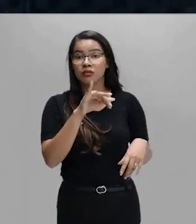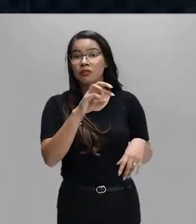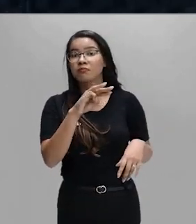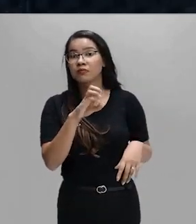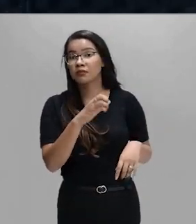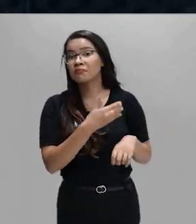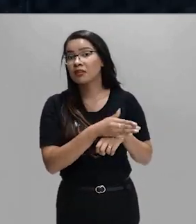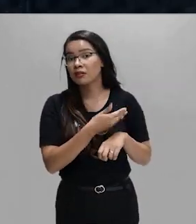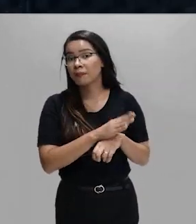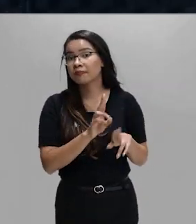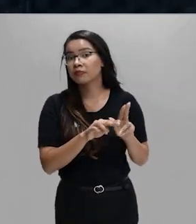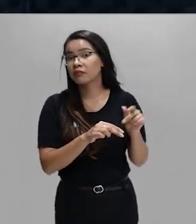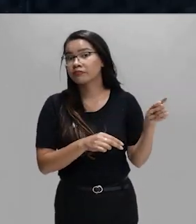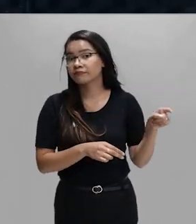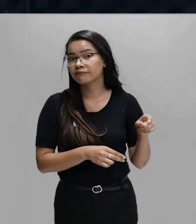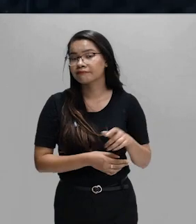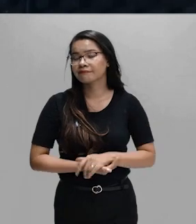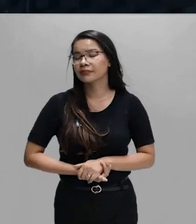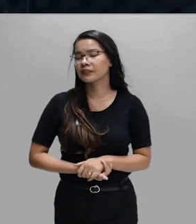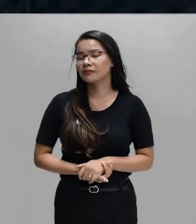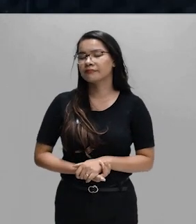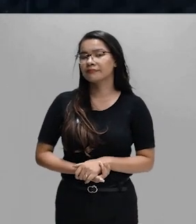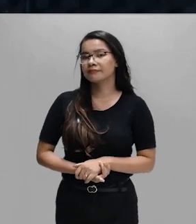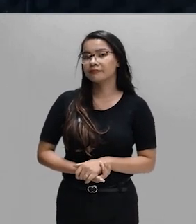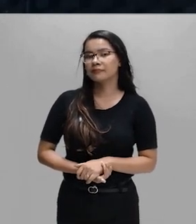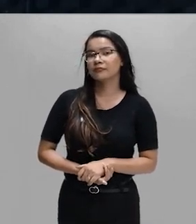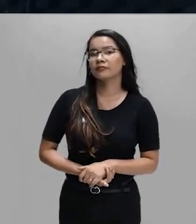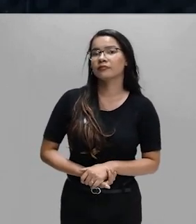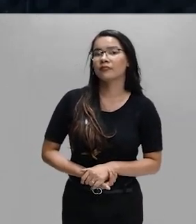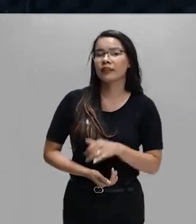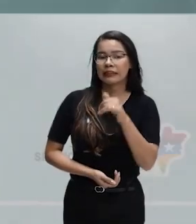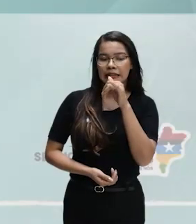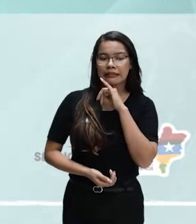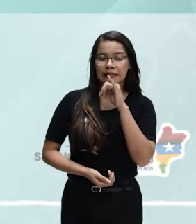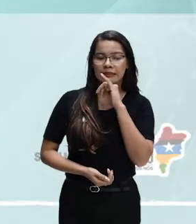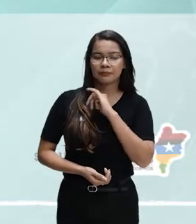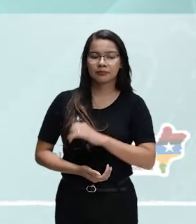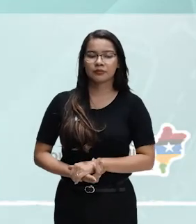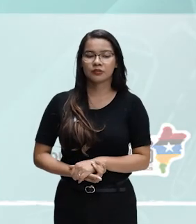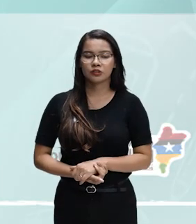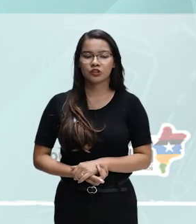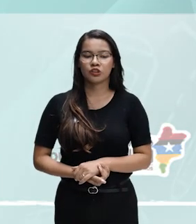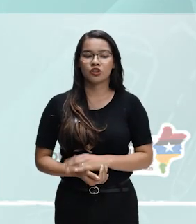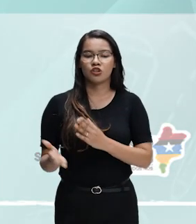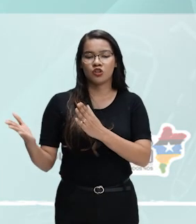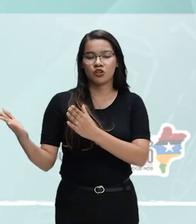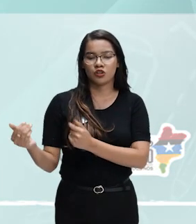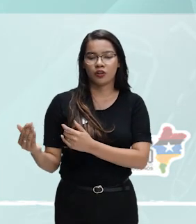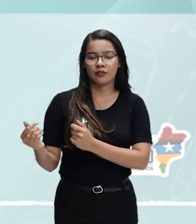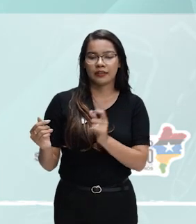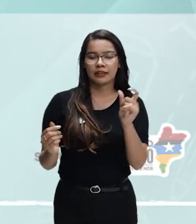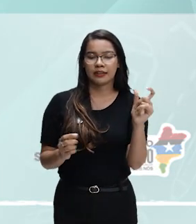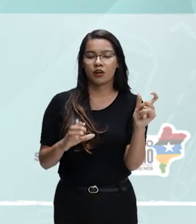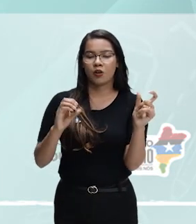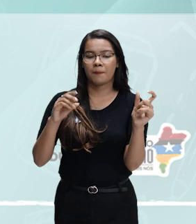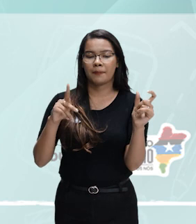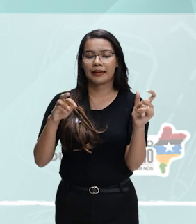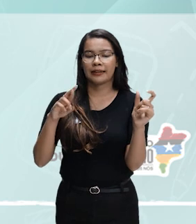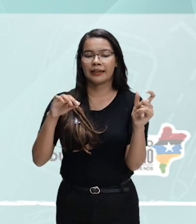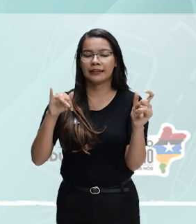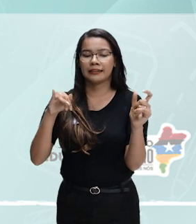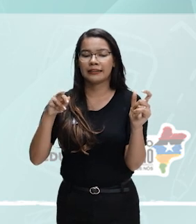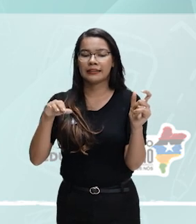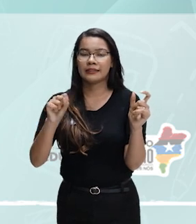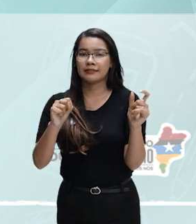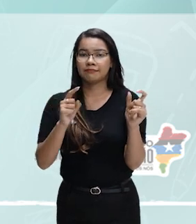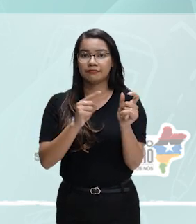criminosos por conta dessas condições, certo? Exemplo, jovens das classes operárias, aqui